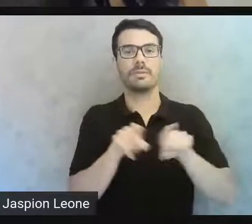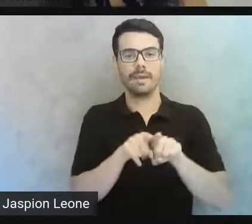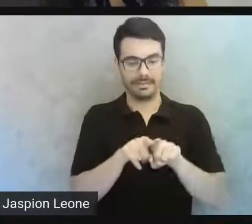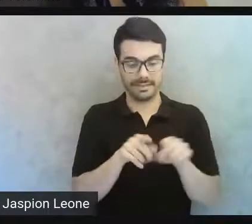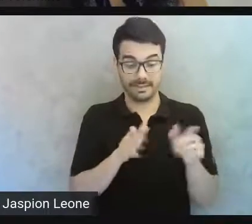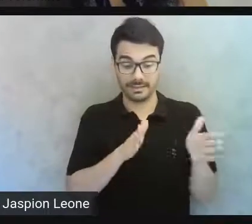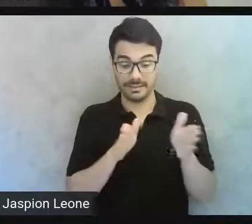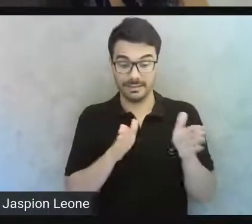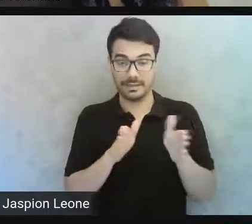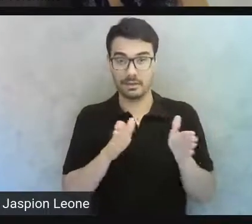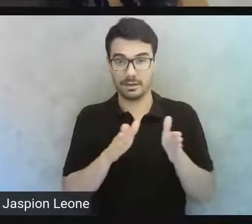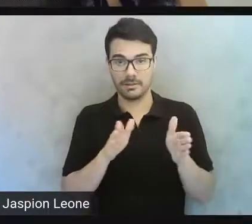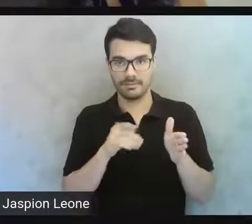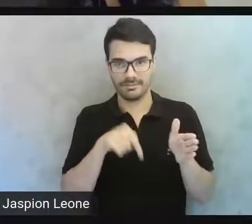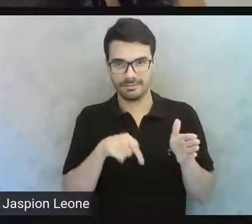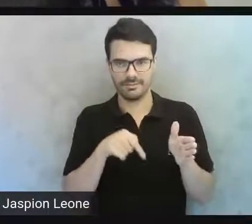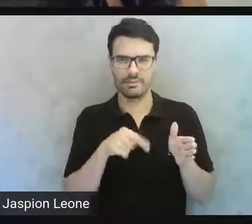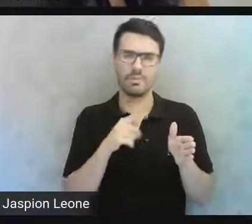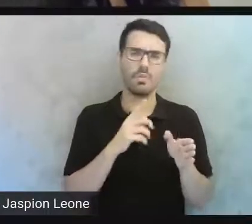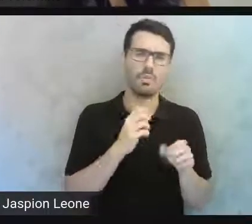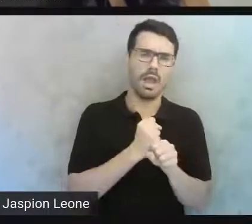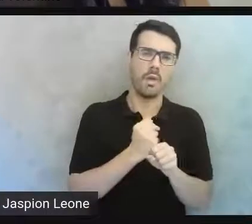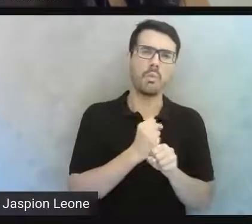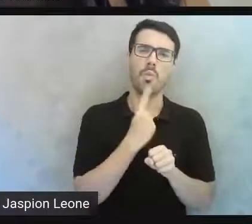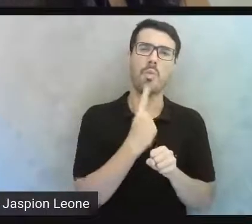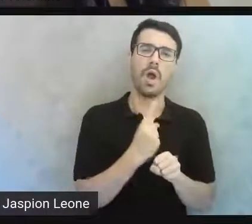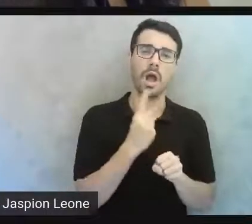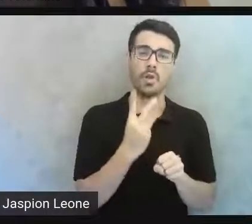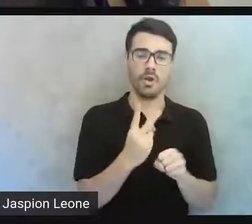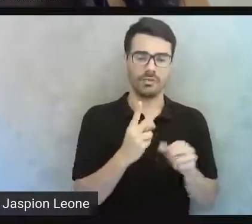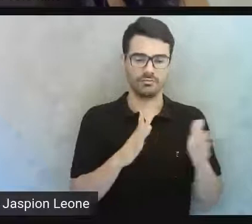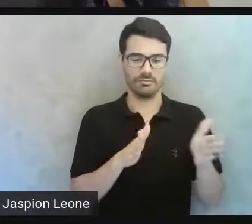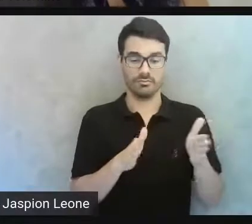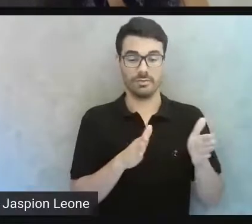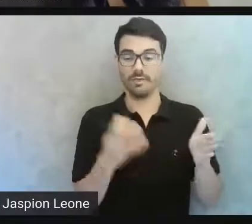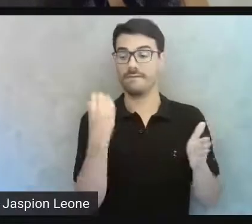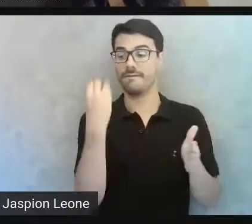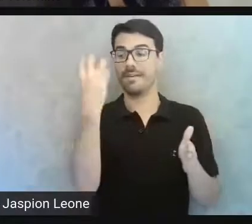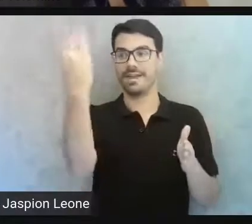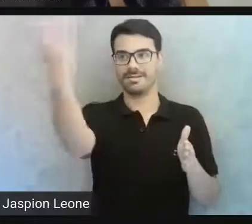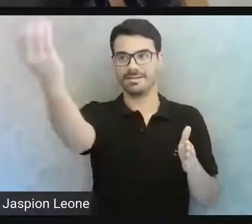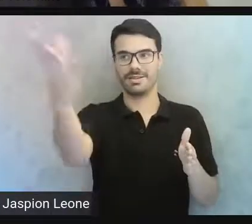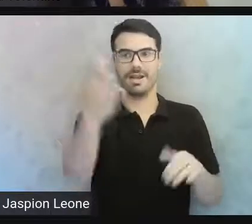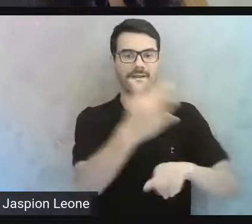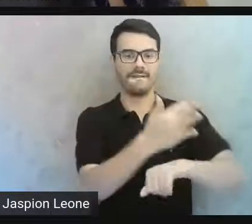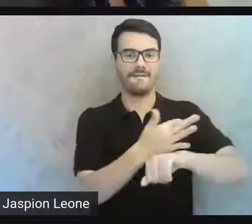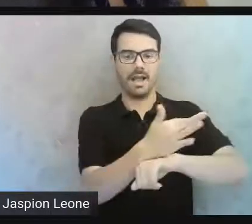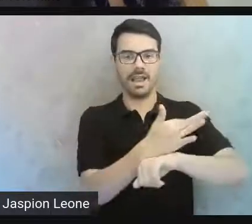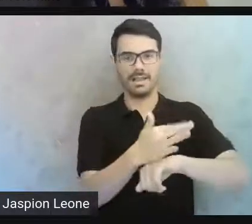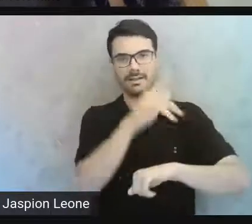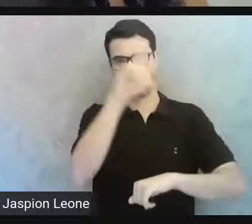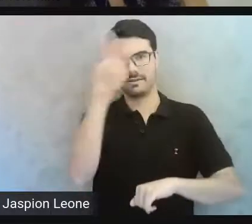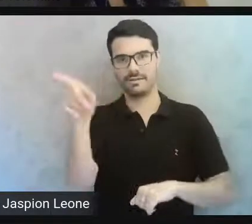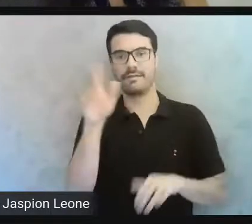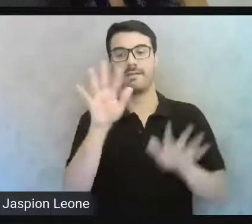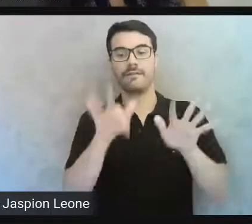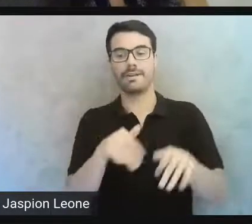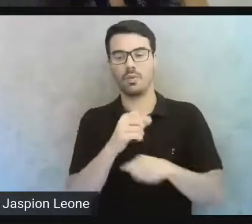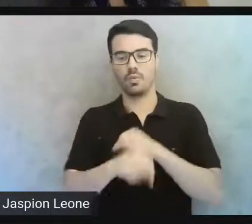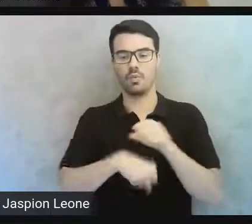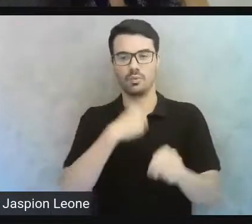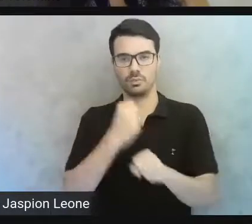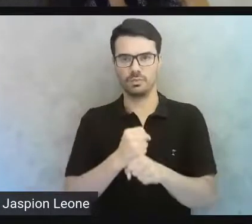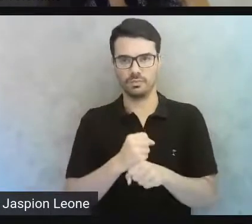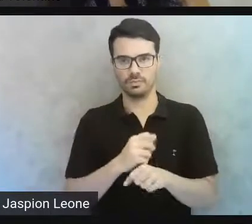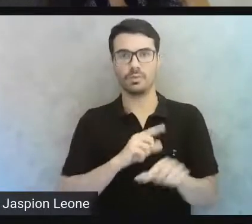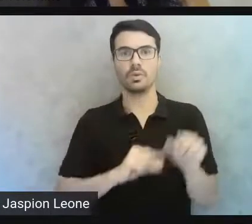fala curto prazo, estou falando aí até 1 ano ou 2. Por exemplo, vou fazer uma viagem de férias, né, daqui no final do ano, ou daqui a 6 meses. O que